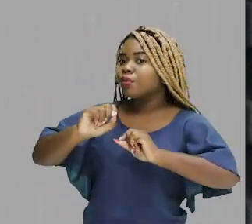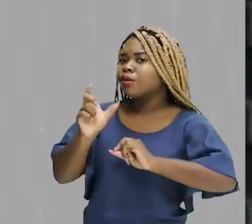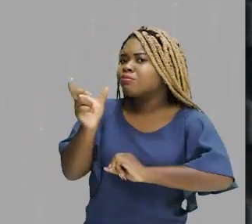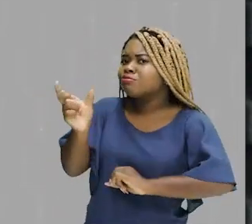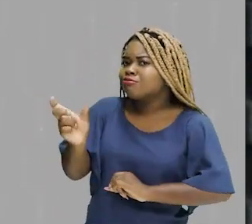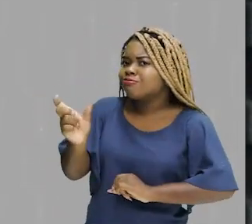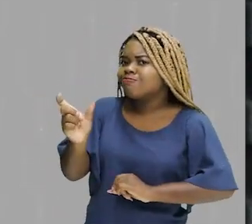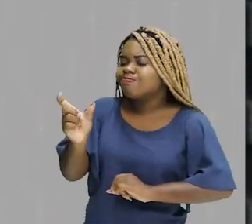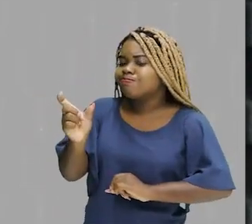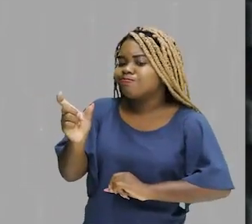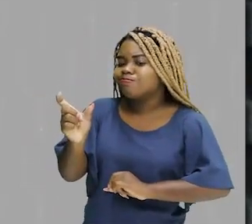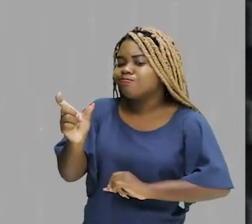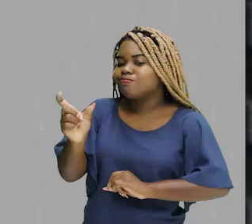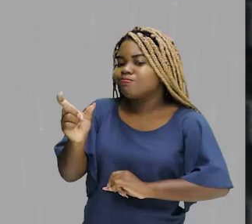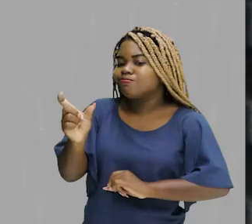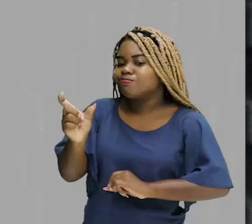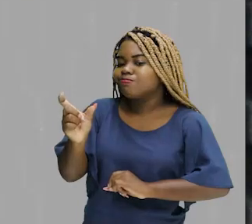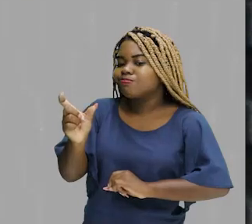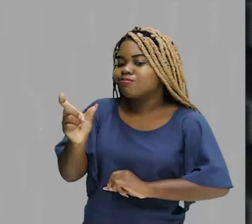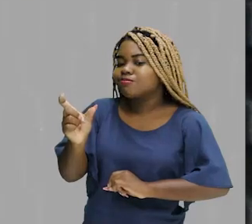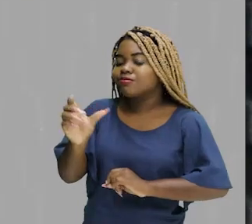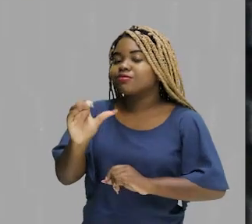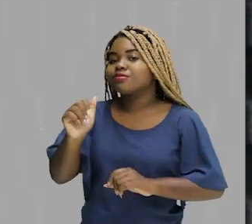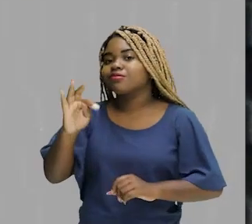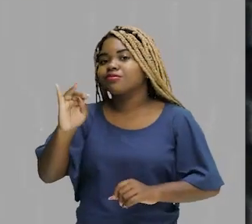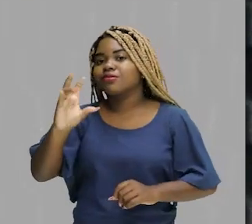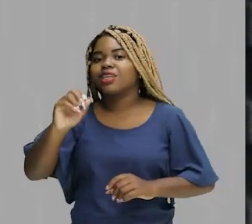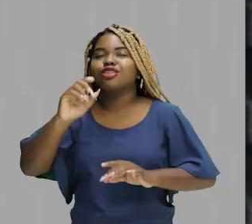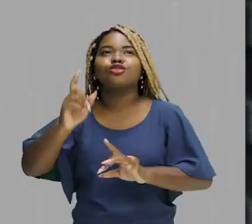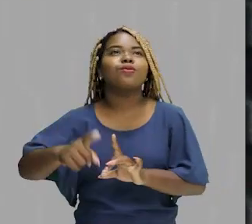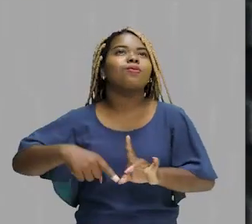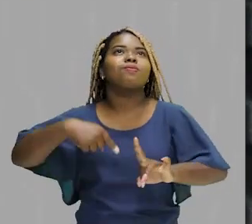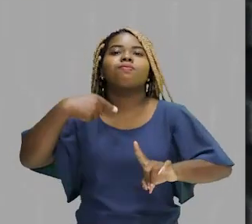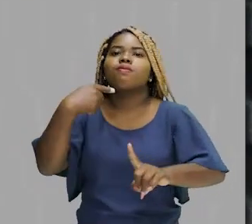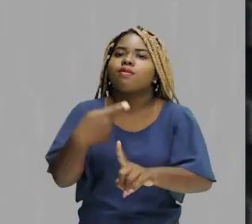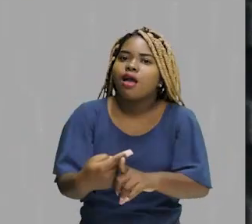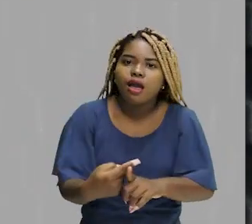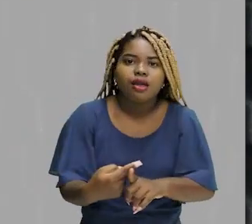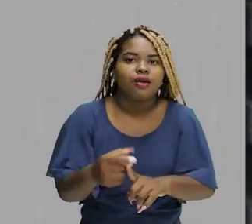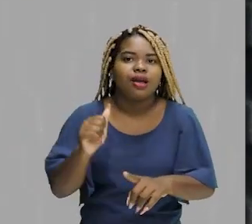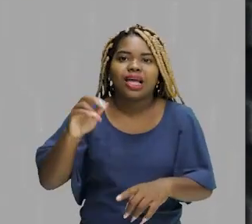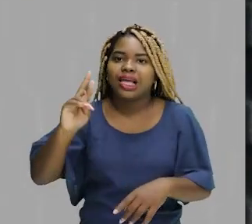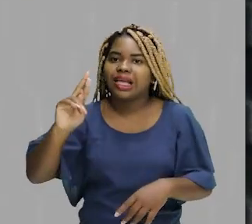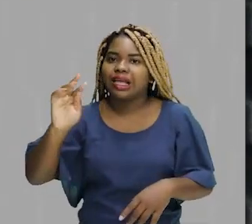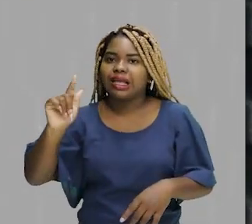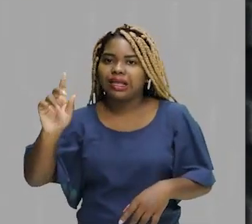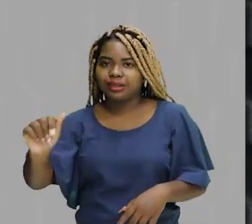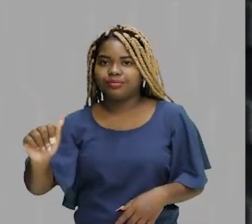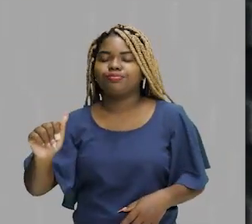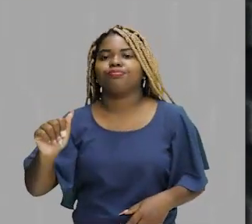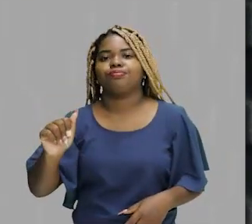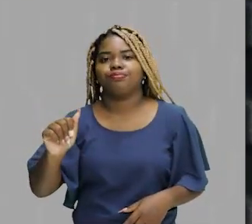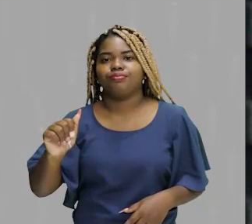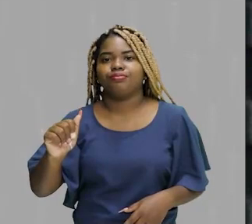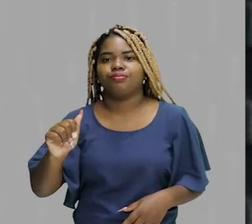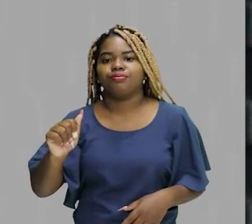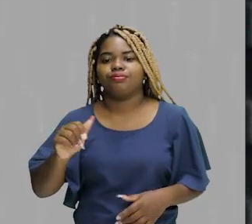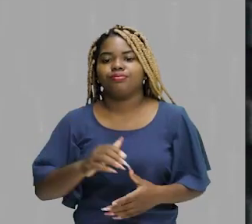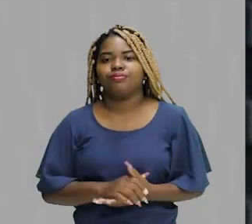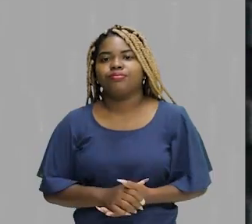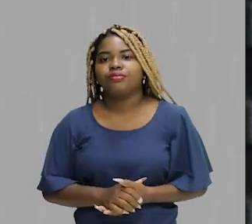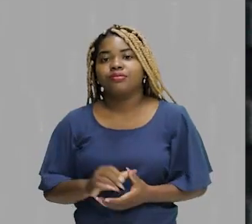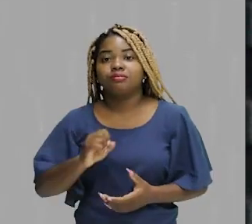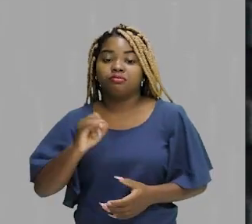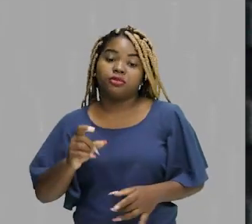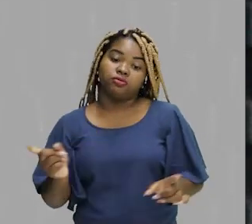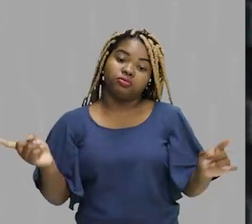ico é quando nós temos o cátion com maior carga nuclear. O menor, se a gente tivesse